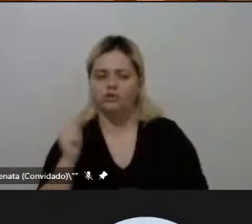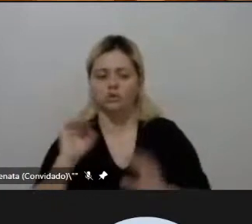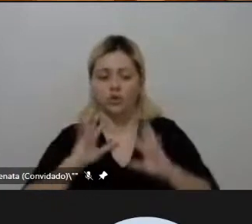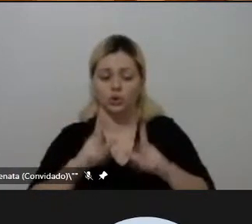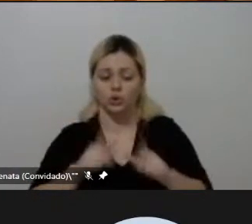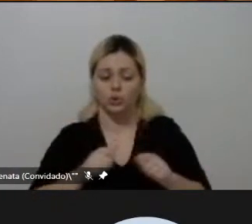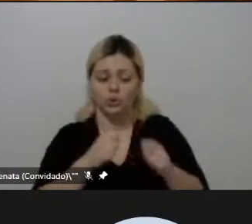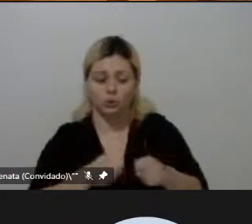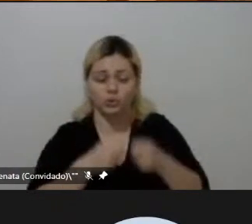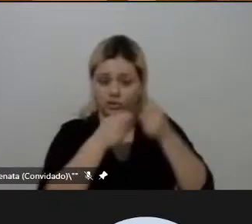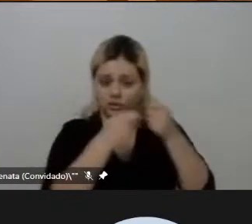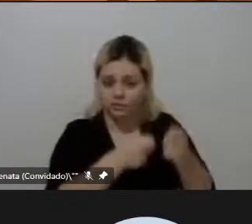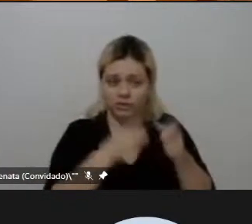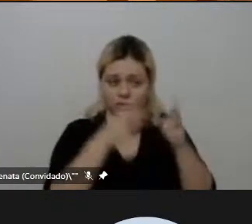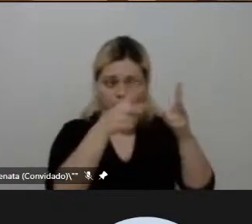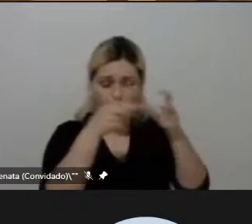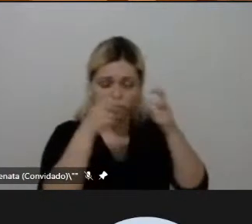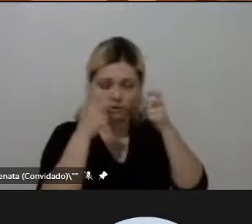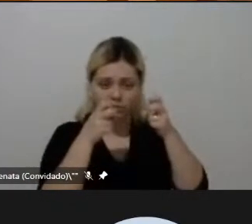é perceber